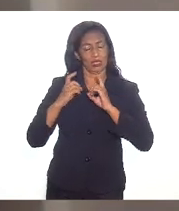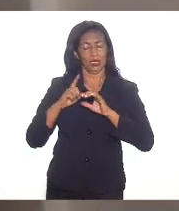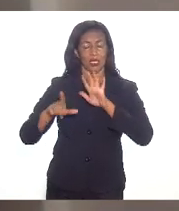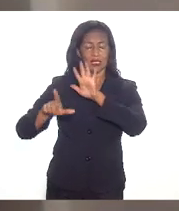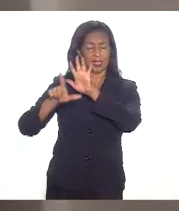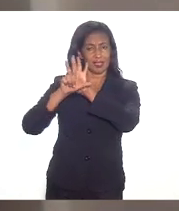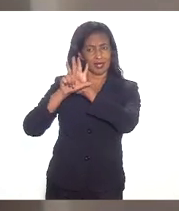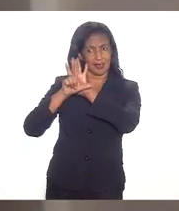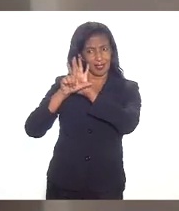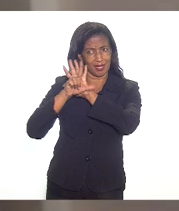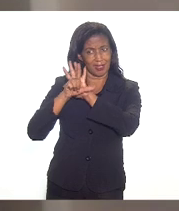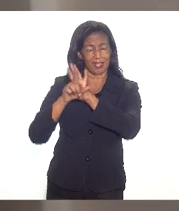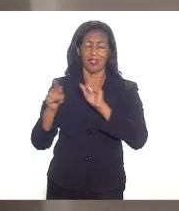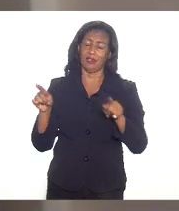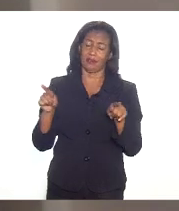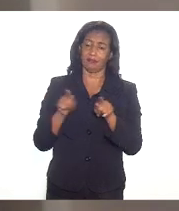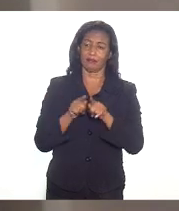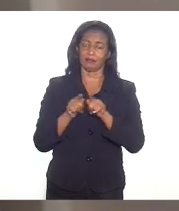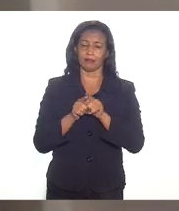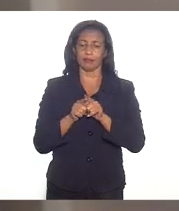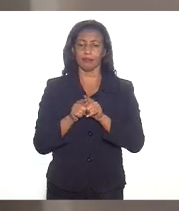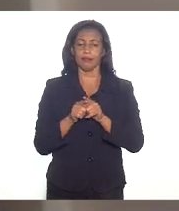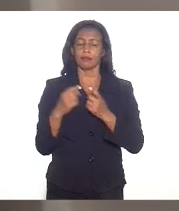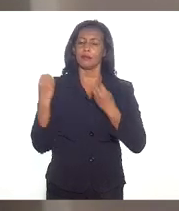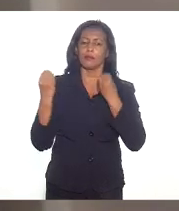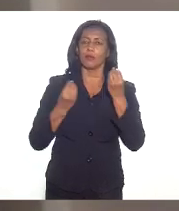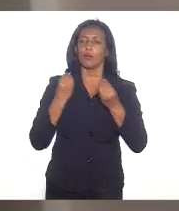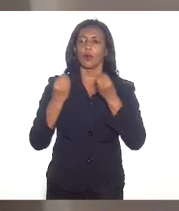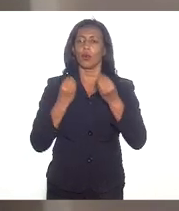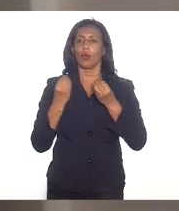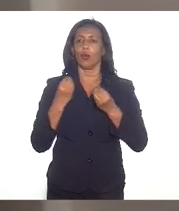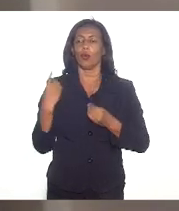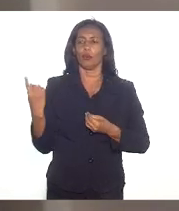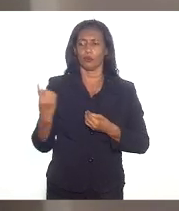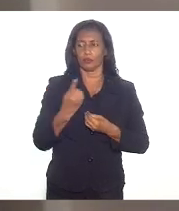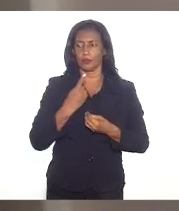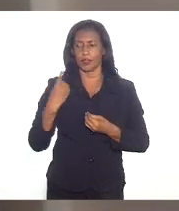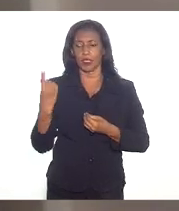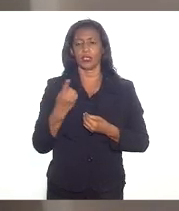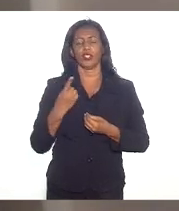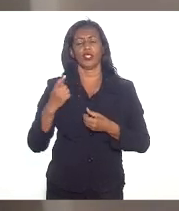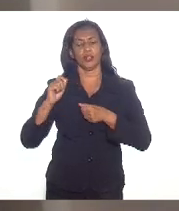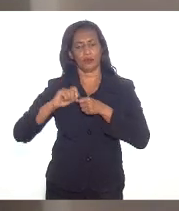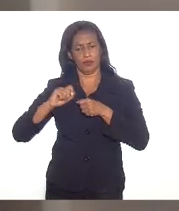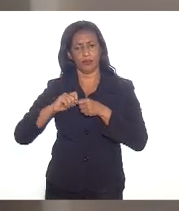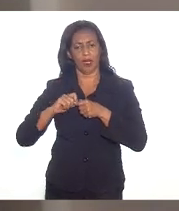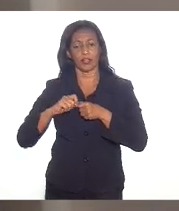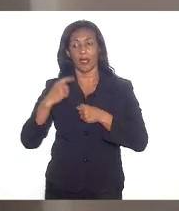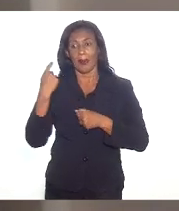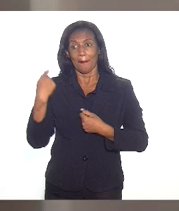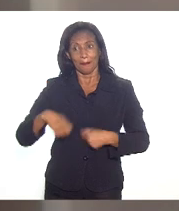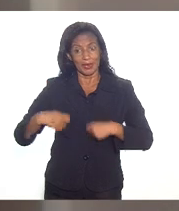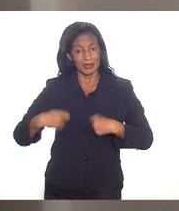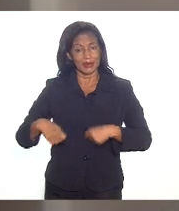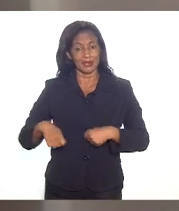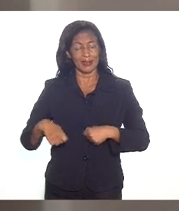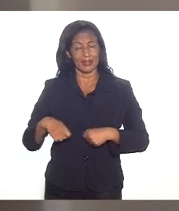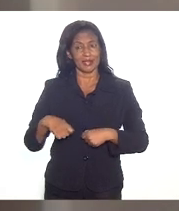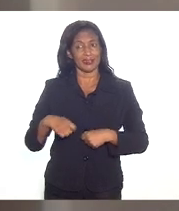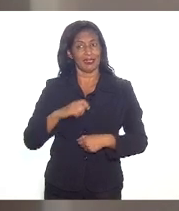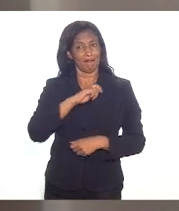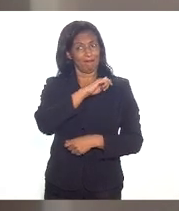lei, discutir também e ver como é que a gente faz para não ter também uma comissão fiscalista em excesso